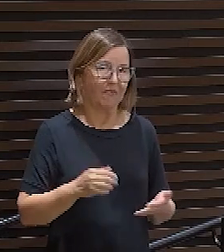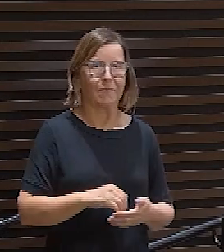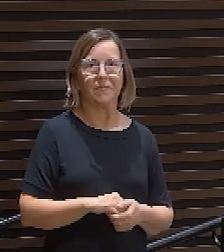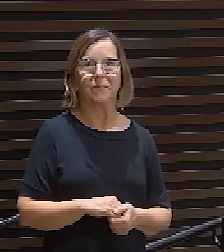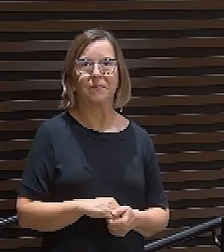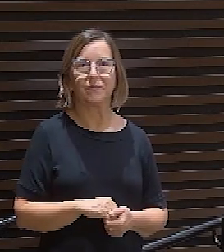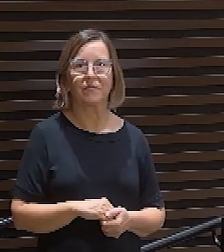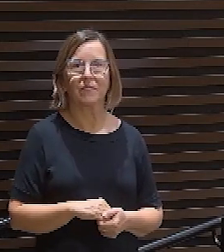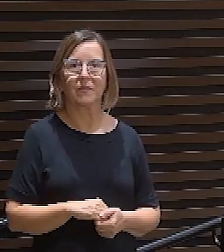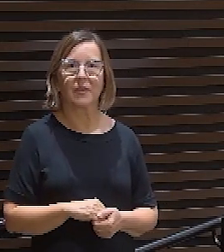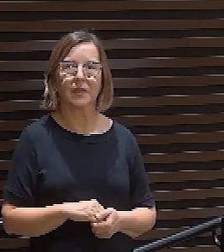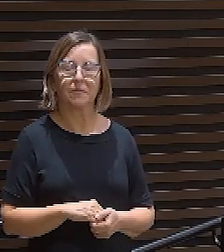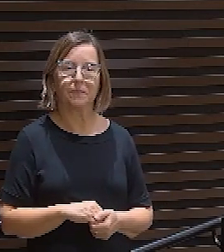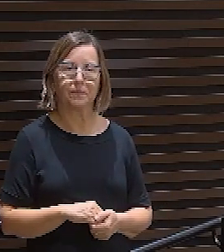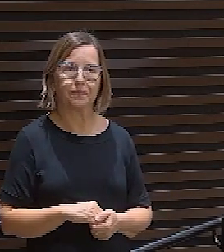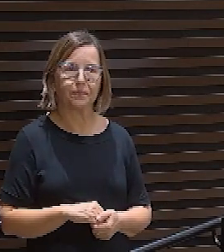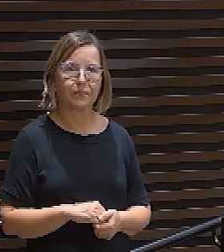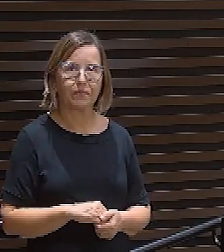Isso tudo é.